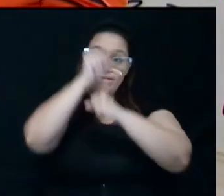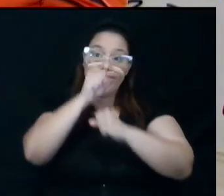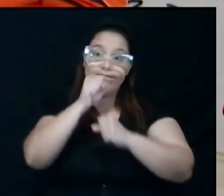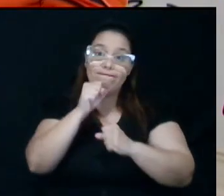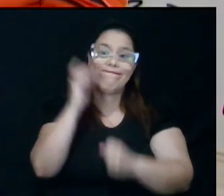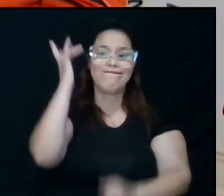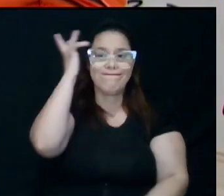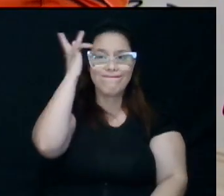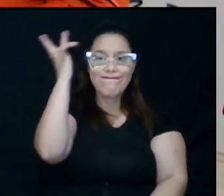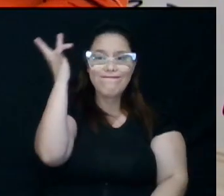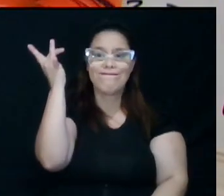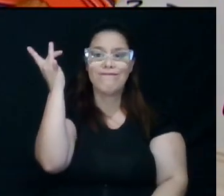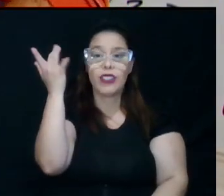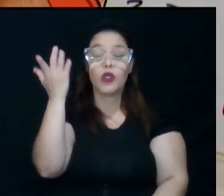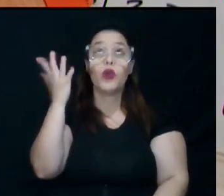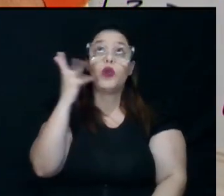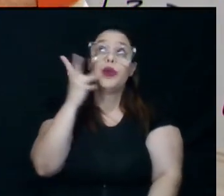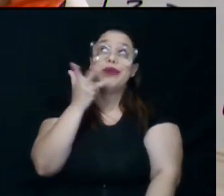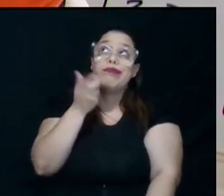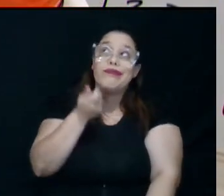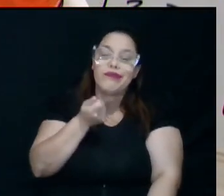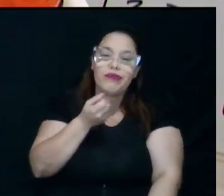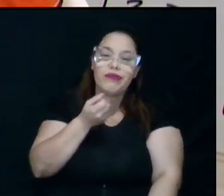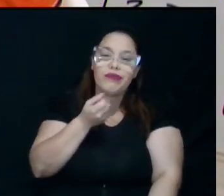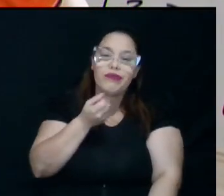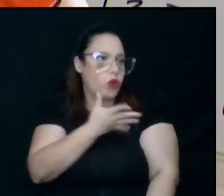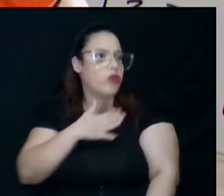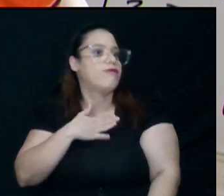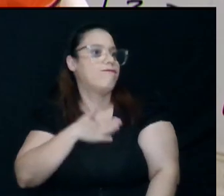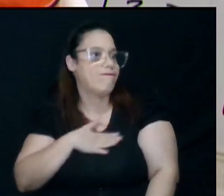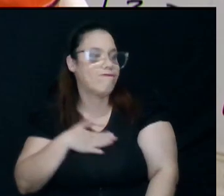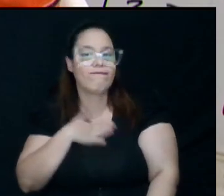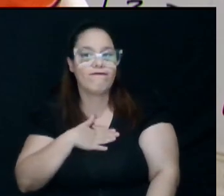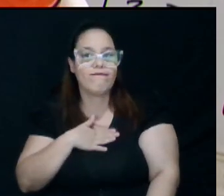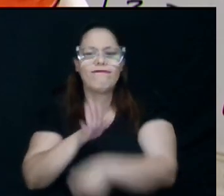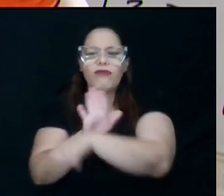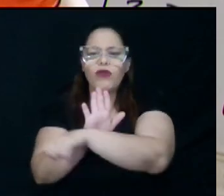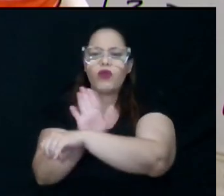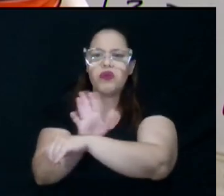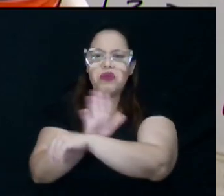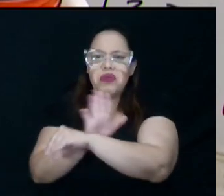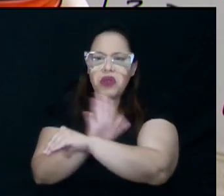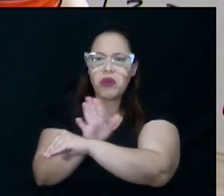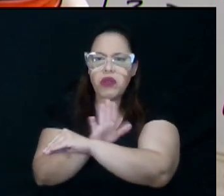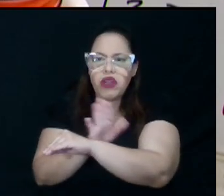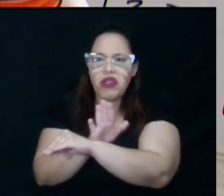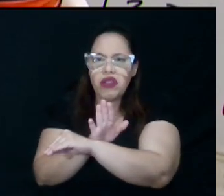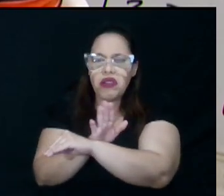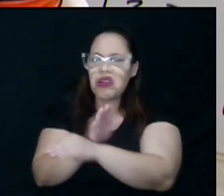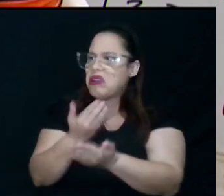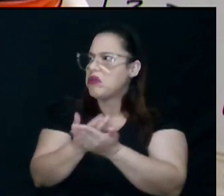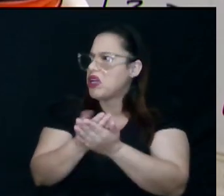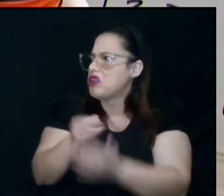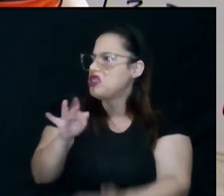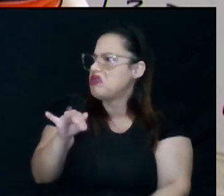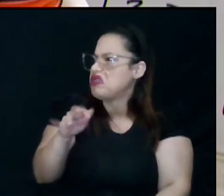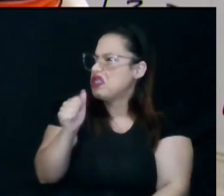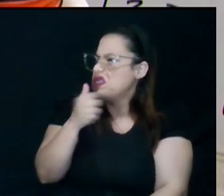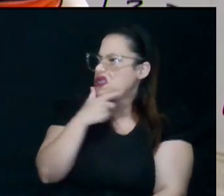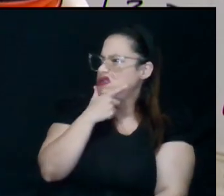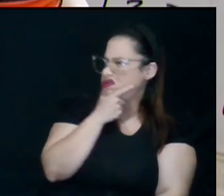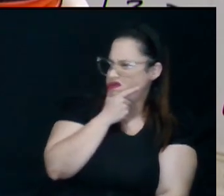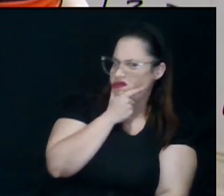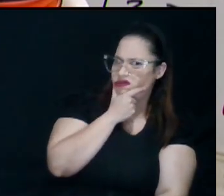tão natural a eles. Boa, gostei. Você citou aí filme, mas como seria um filme numa aula de física? Eu imagino que o pessoal em casa